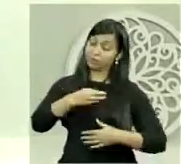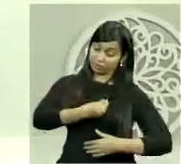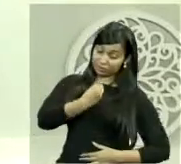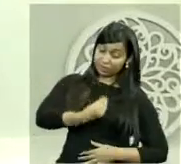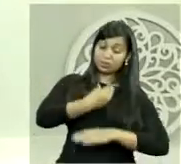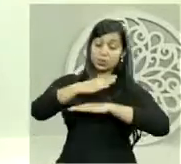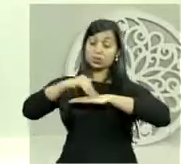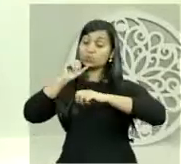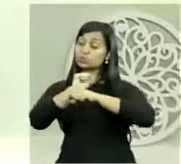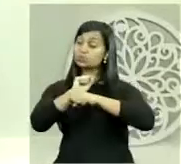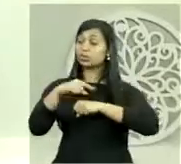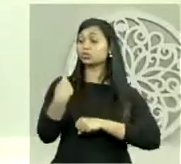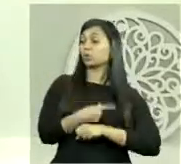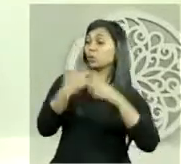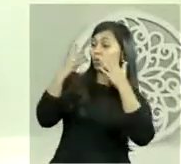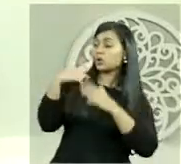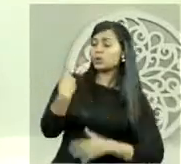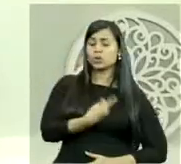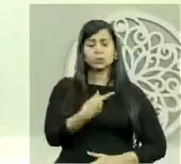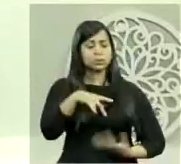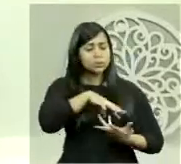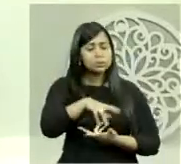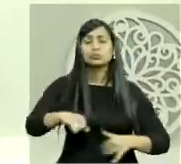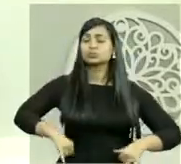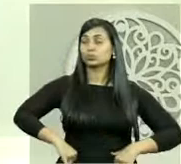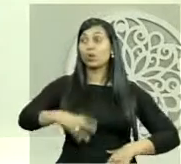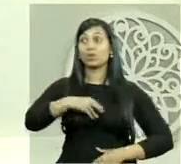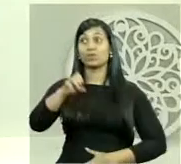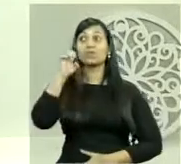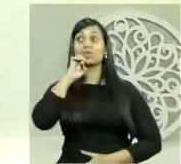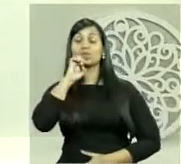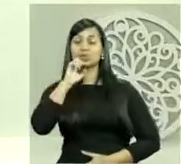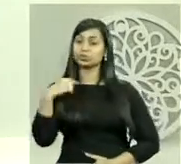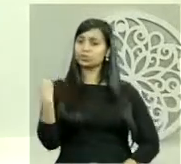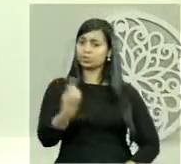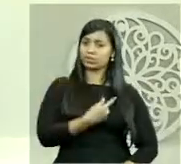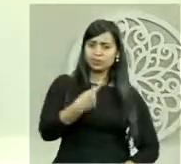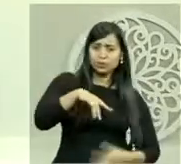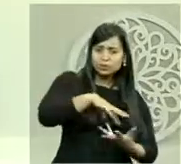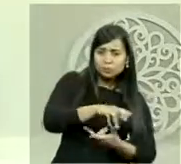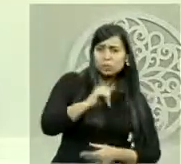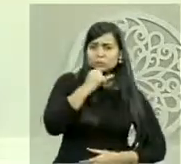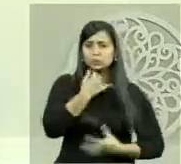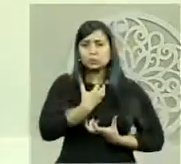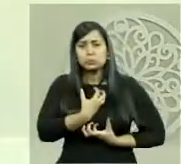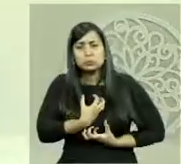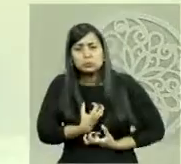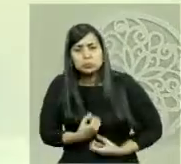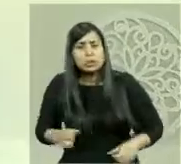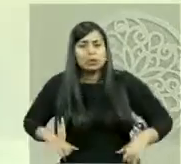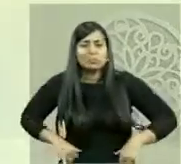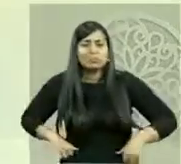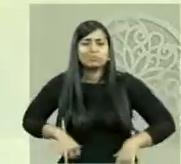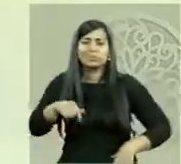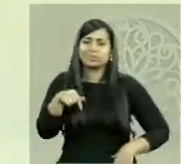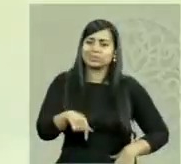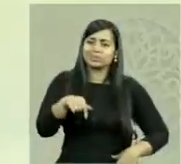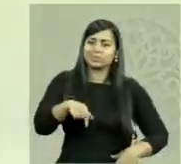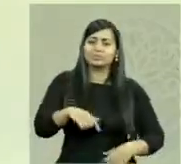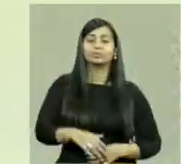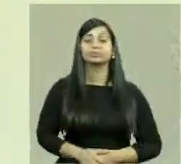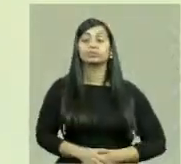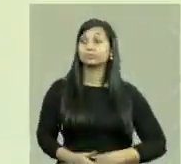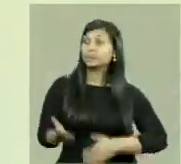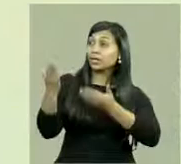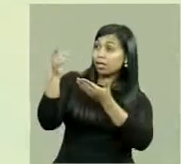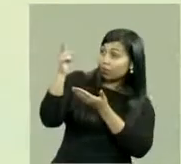vida, doçura e esperança, nossa salve. A vós bradamos, degredados, filhos de Eva, a vós suspiramos, gemendo e chorando